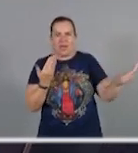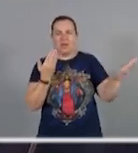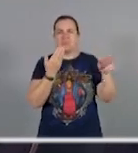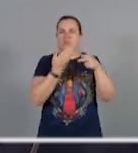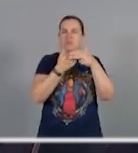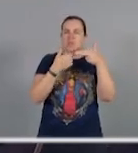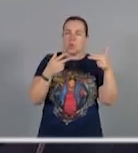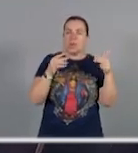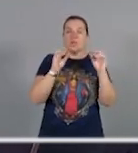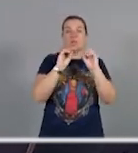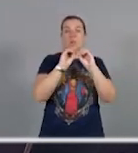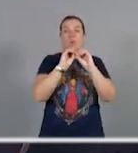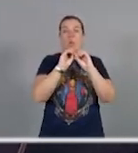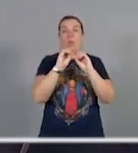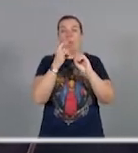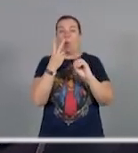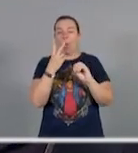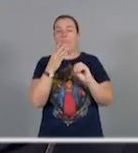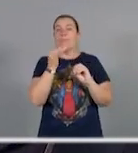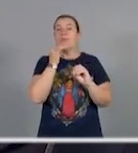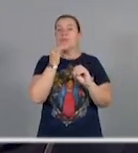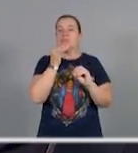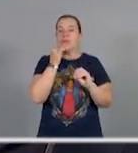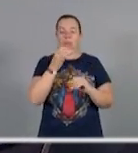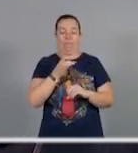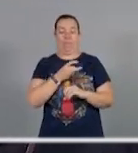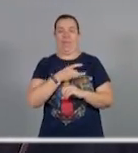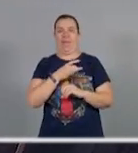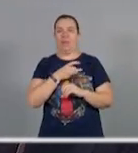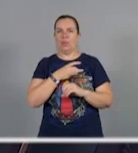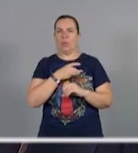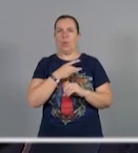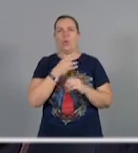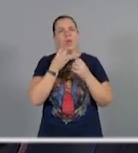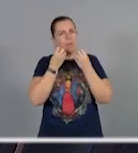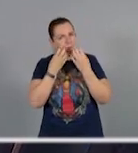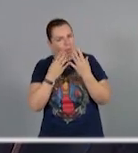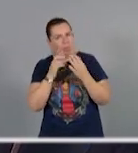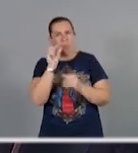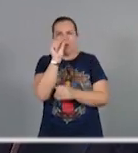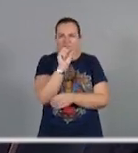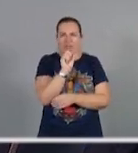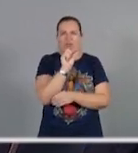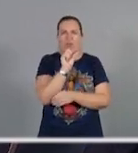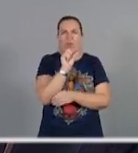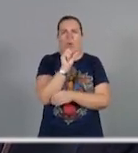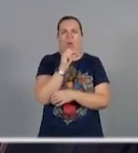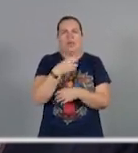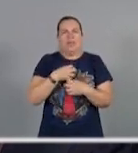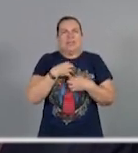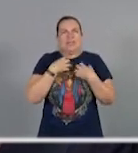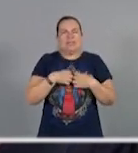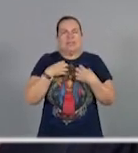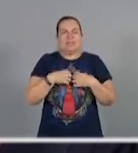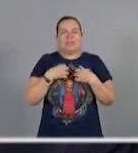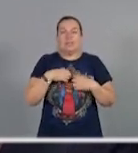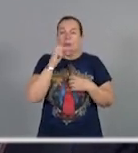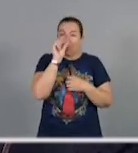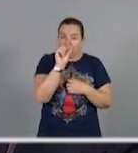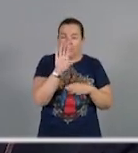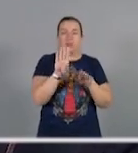O medinho faz bem. Uma ansiedadezinha faz bem, mas não pode ser